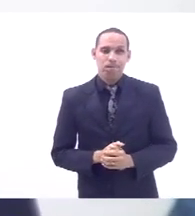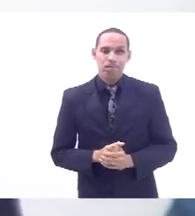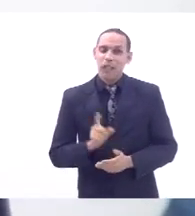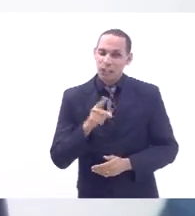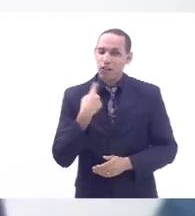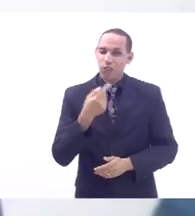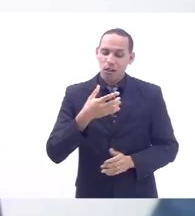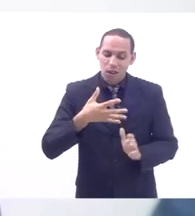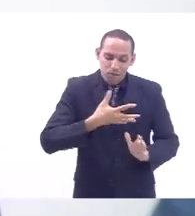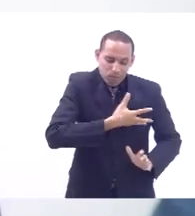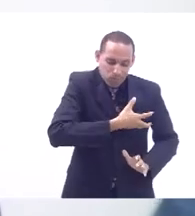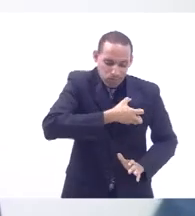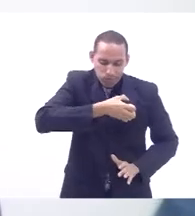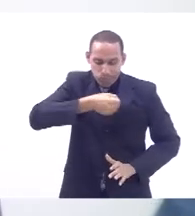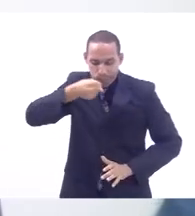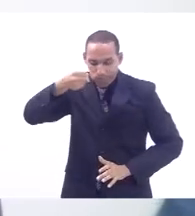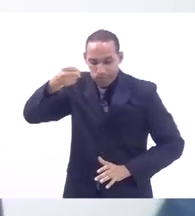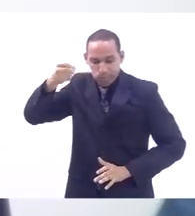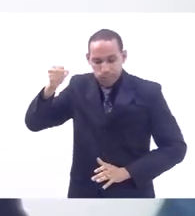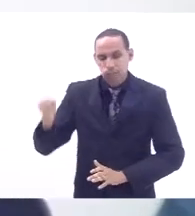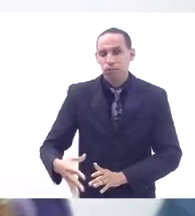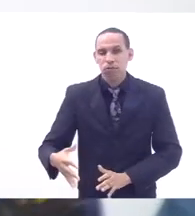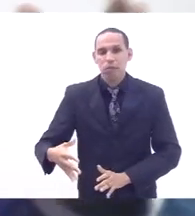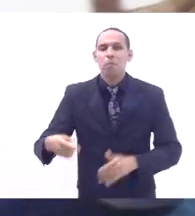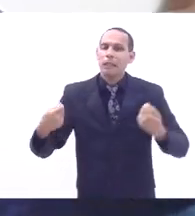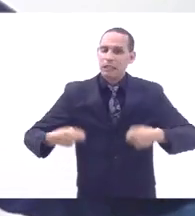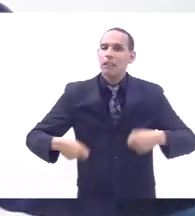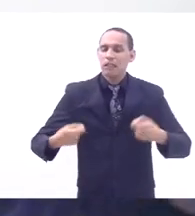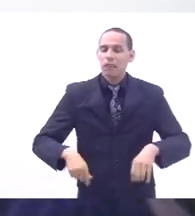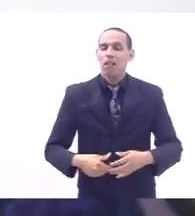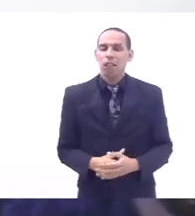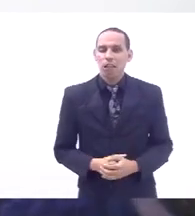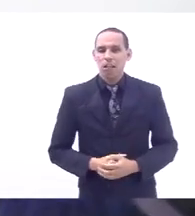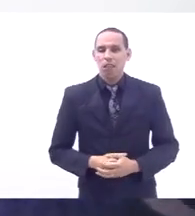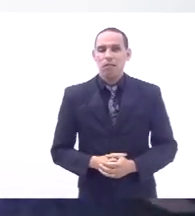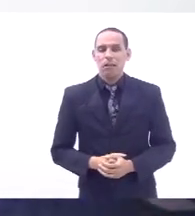Temos que tirar esse tipo de pensamento do nosso coração.